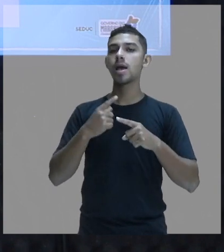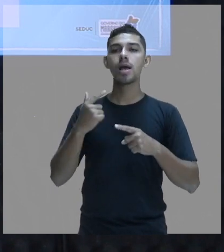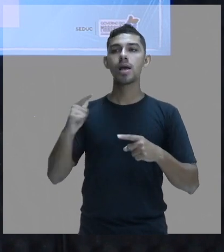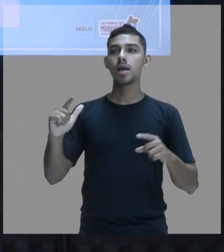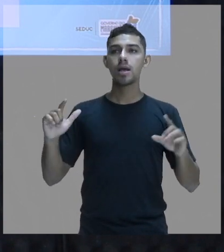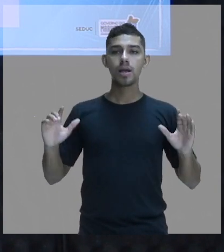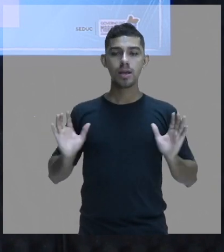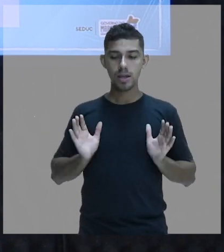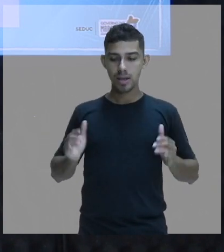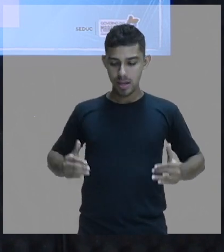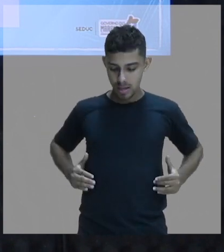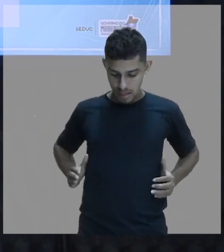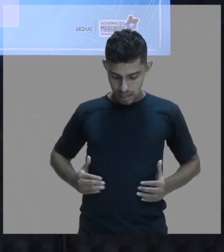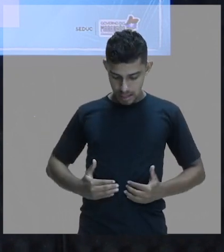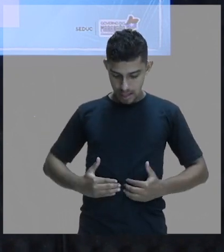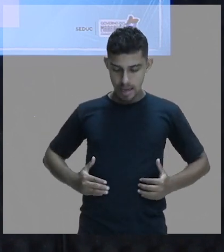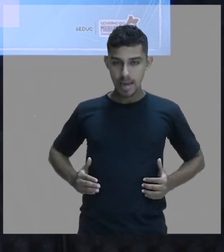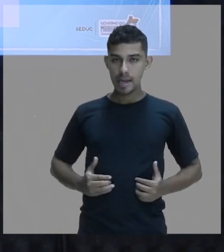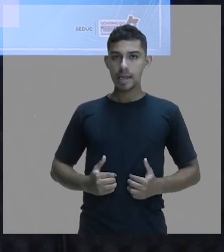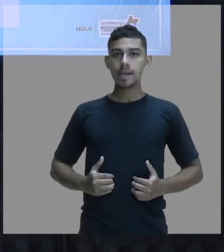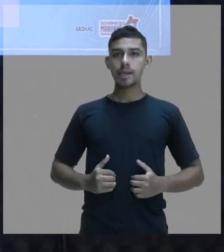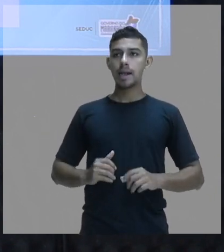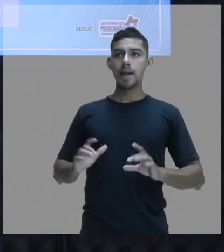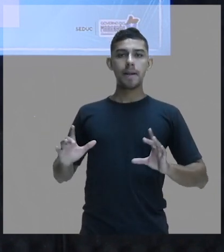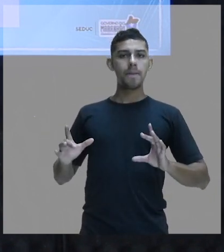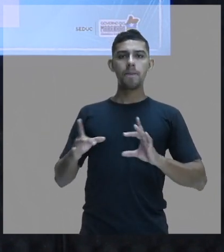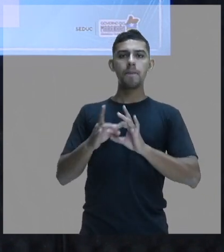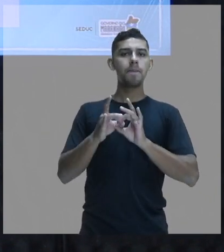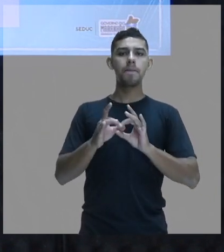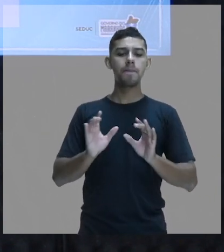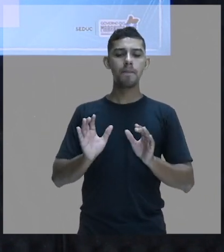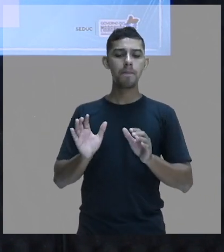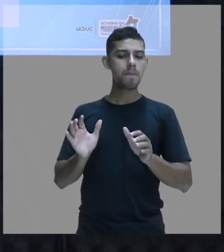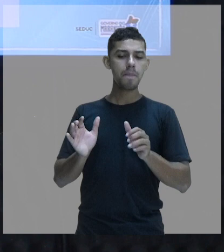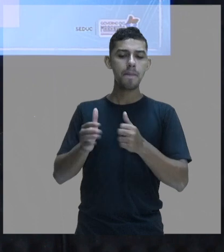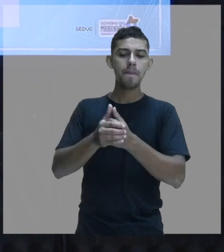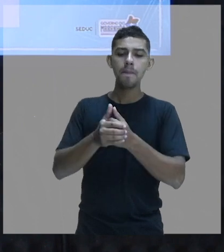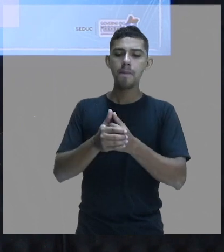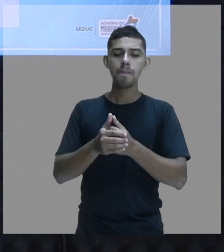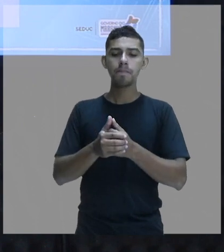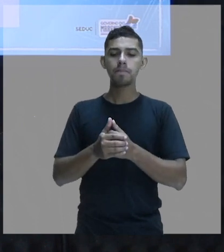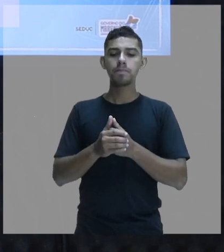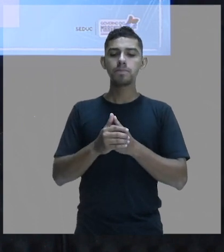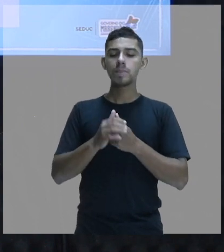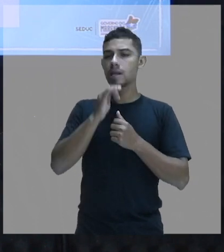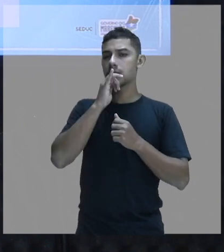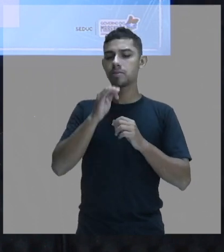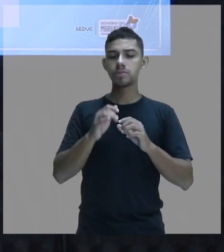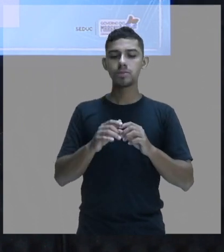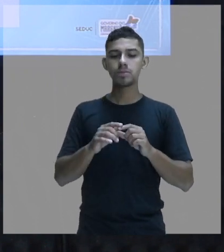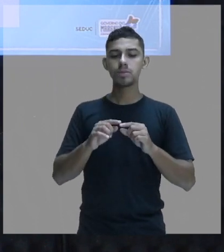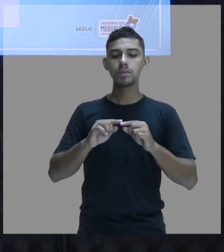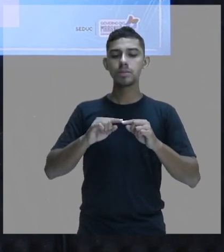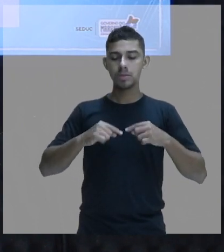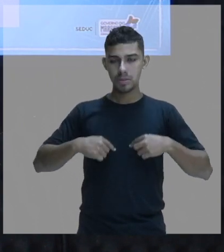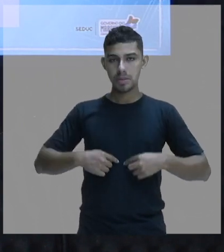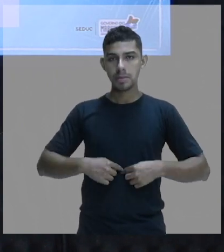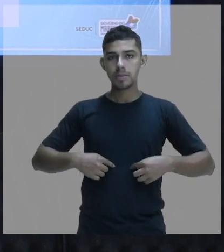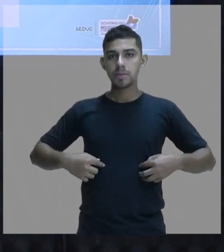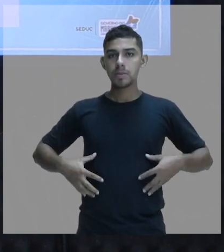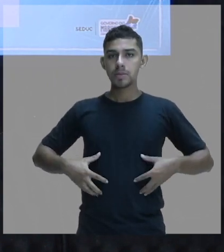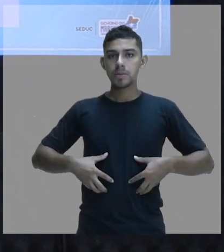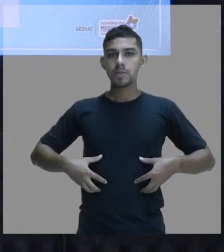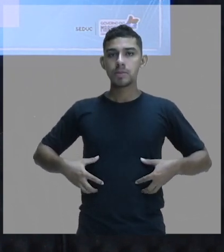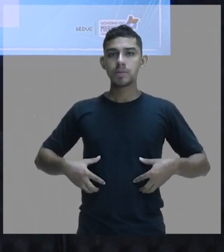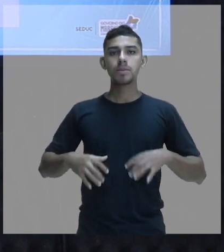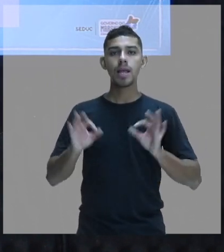externo. Elas ficam ali sem uma certa terminação. Elas ficam flutuando, elas não